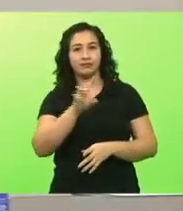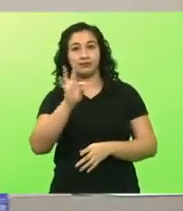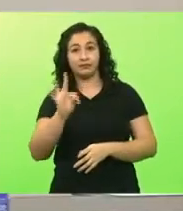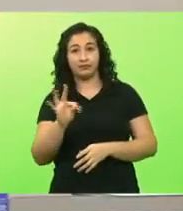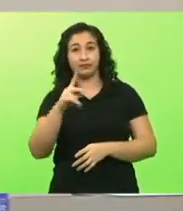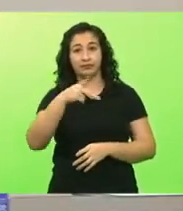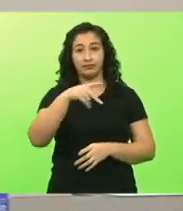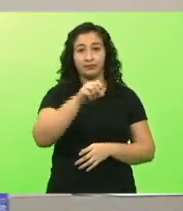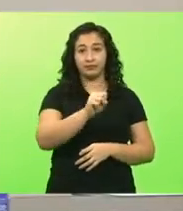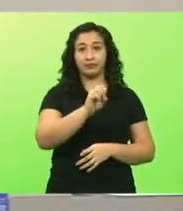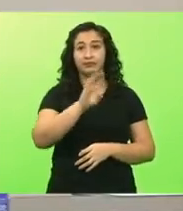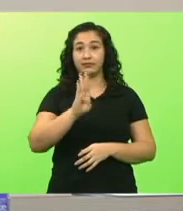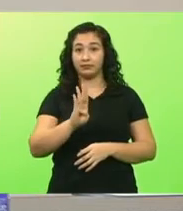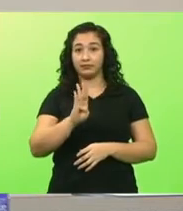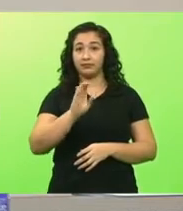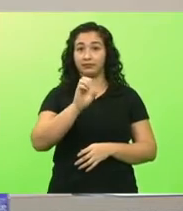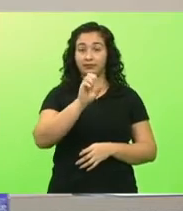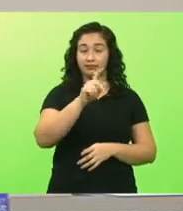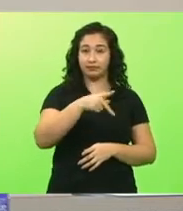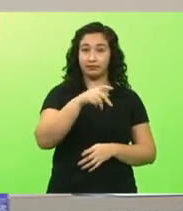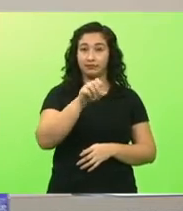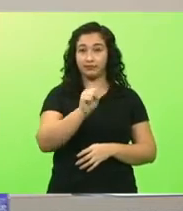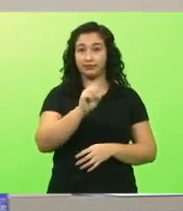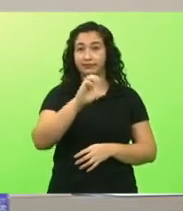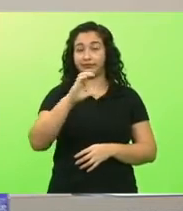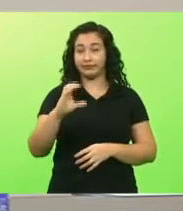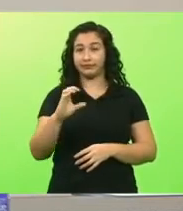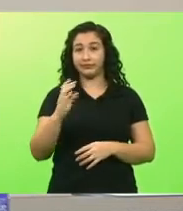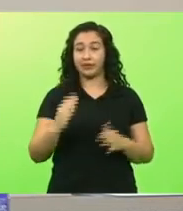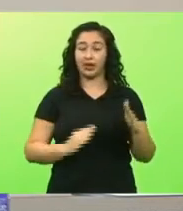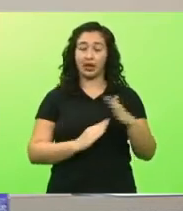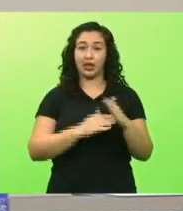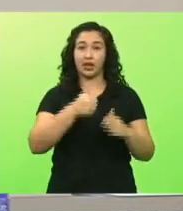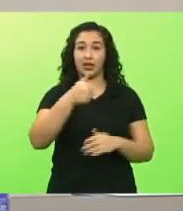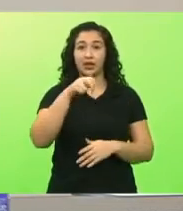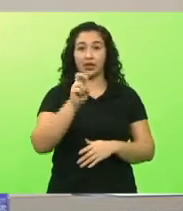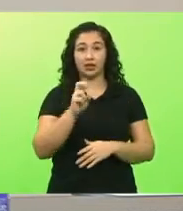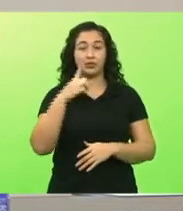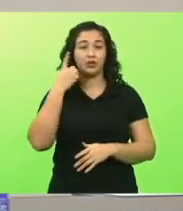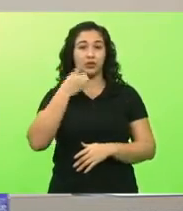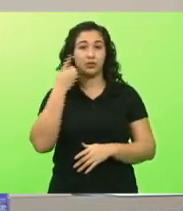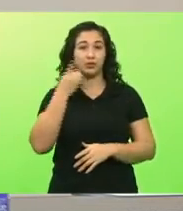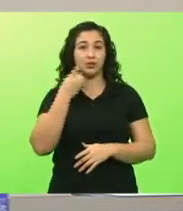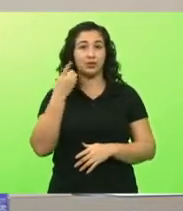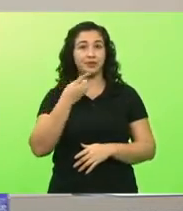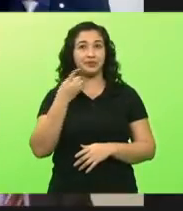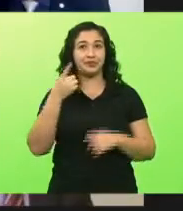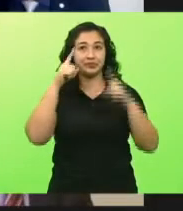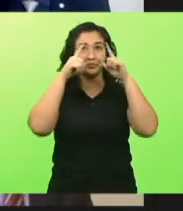e PSC. Tempo de 15 minutos. Fará uso da palavra o deputado doutor Vicente Caro Preso.